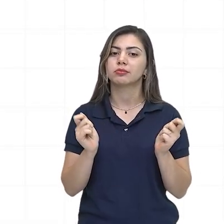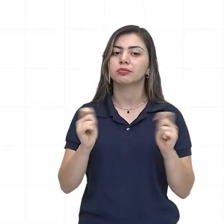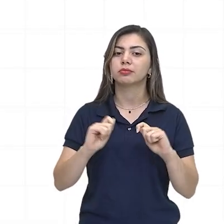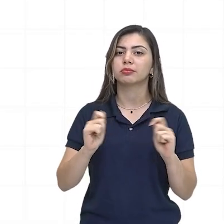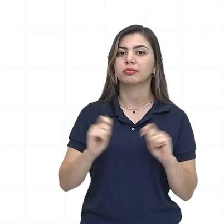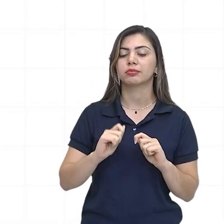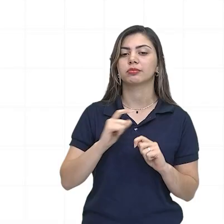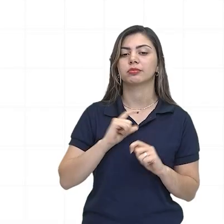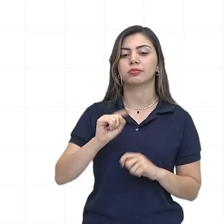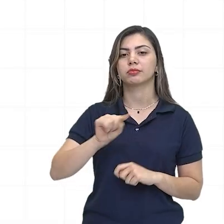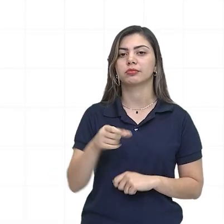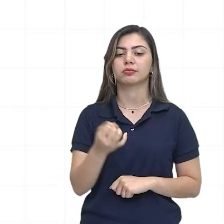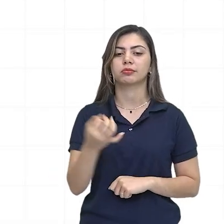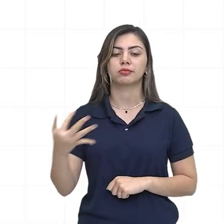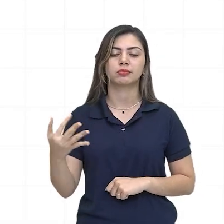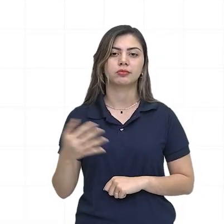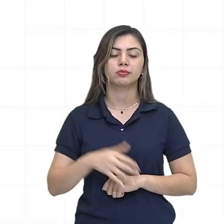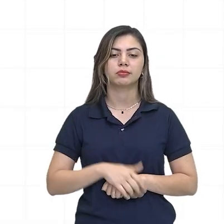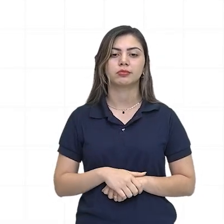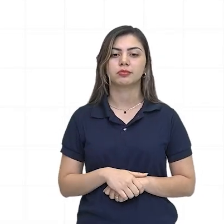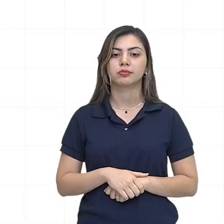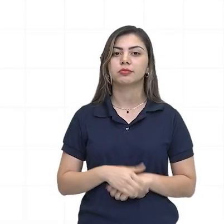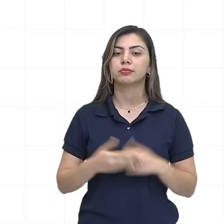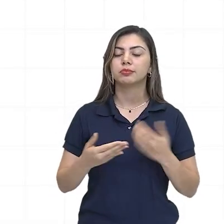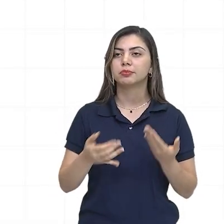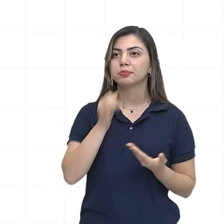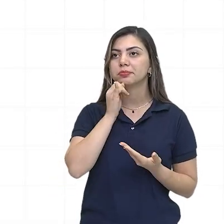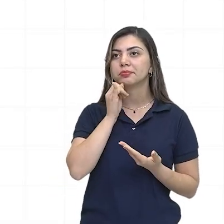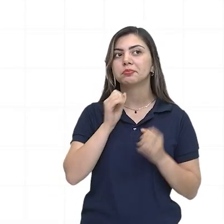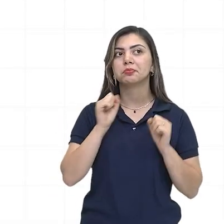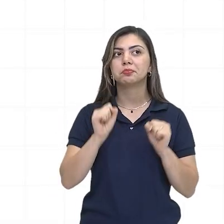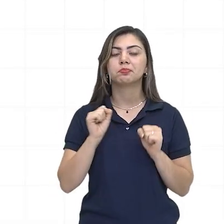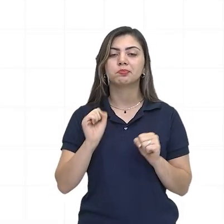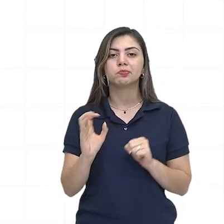números decimais. Então, a gente tem alguns casos